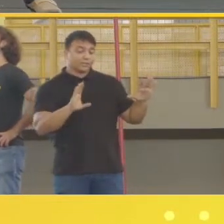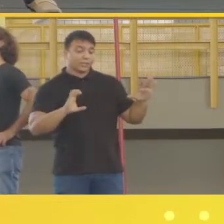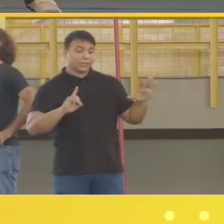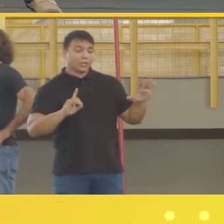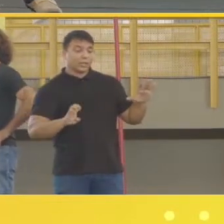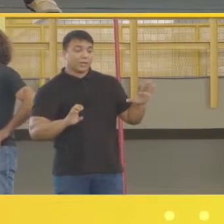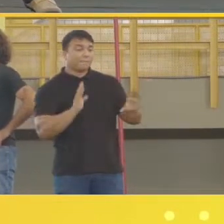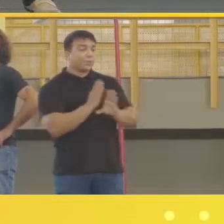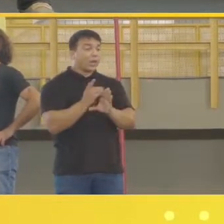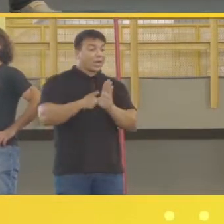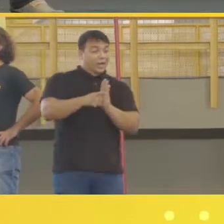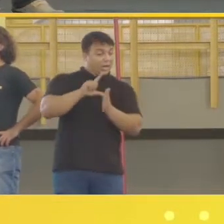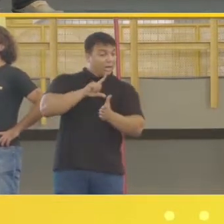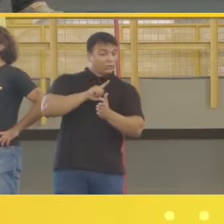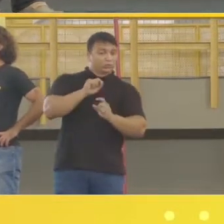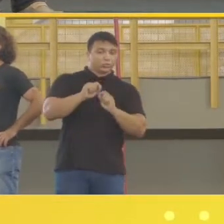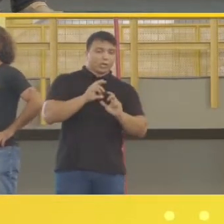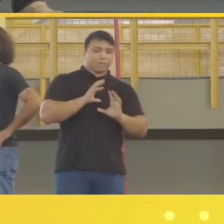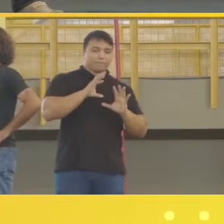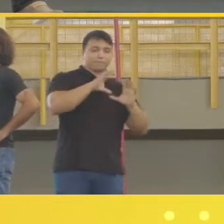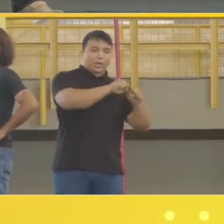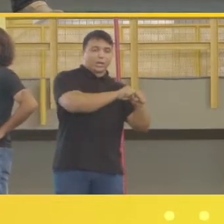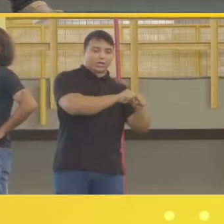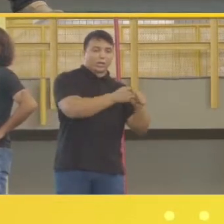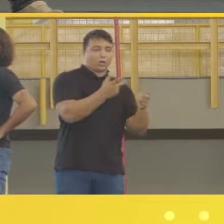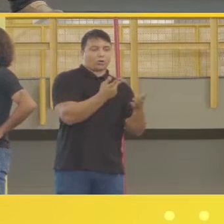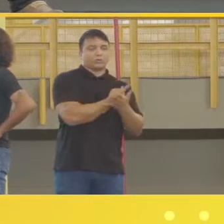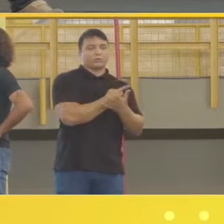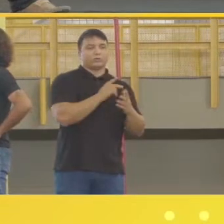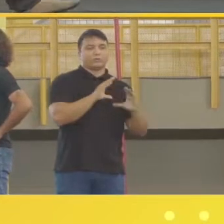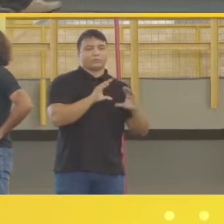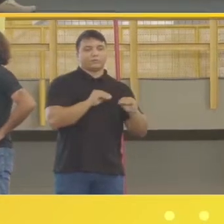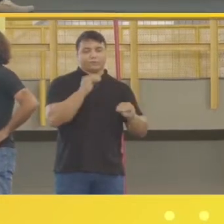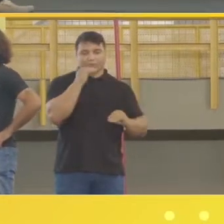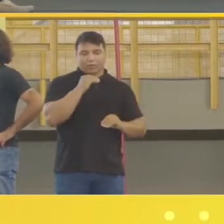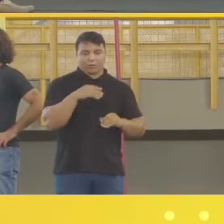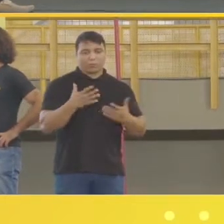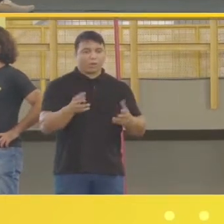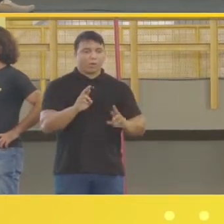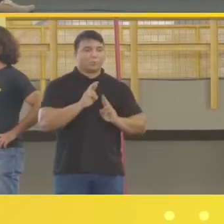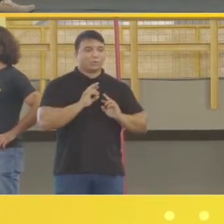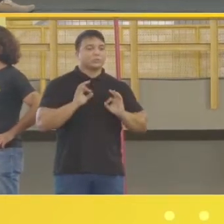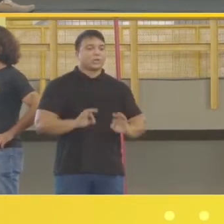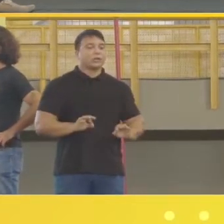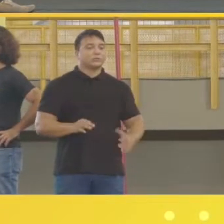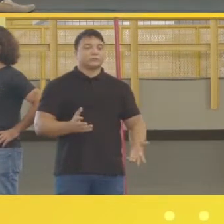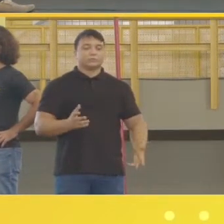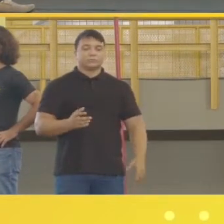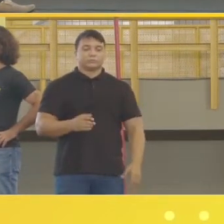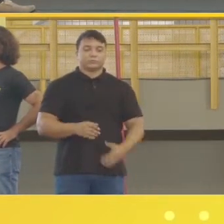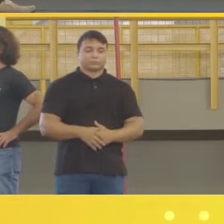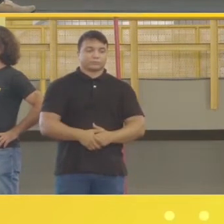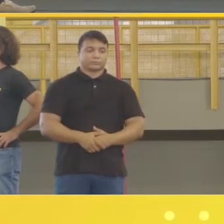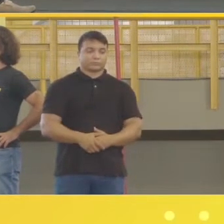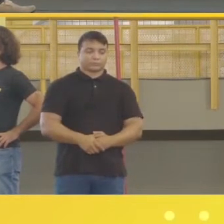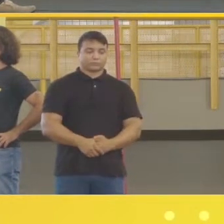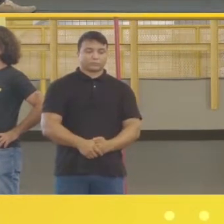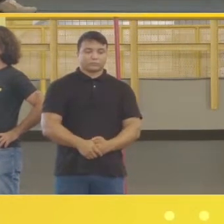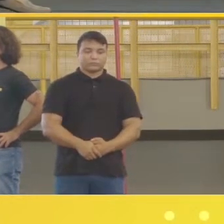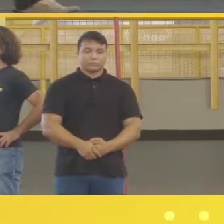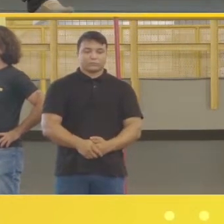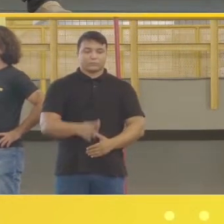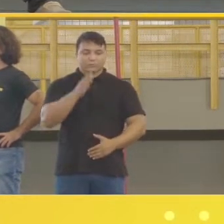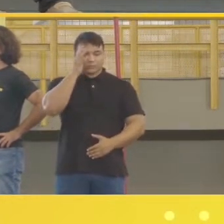nos dominava está enfraquecendo? Letra B de bola, o enfraquecimento do